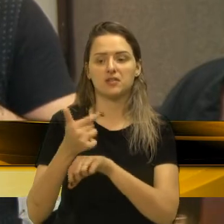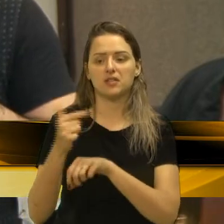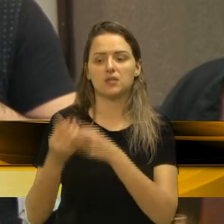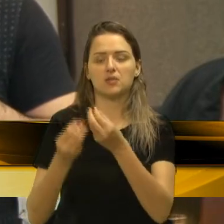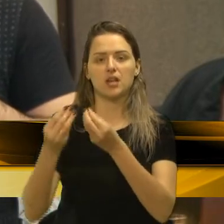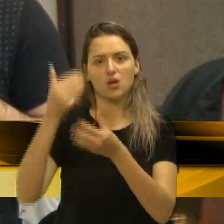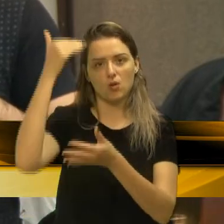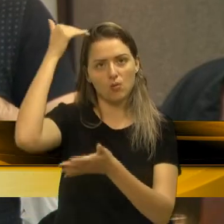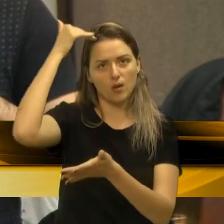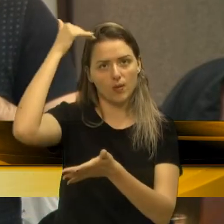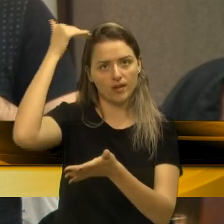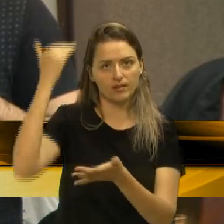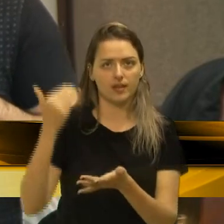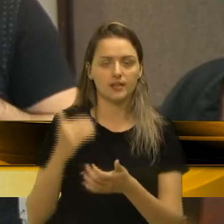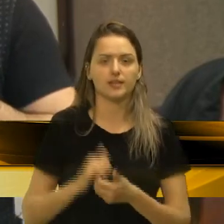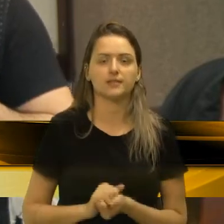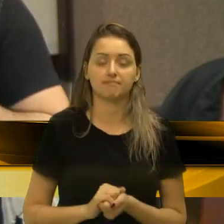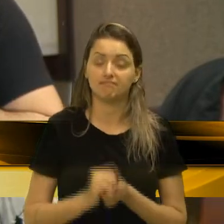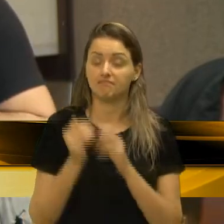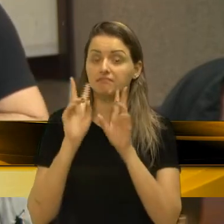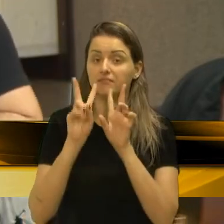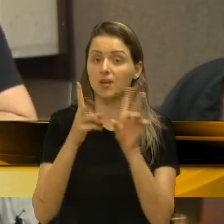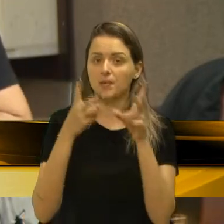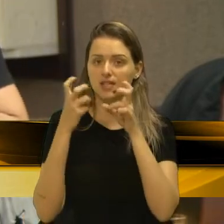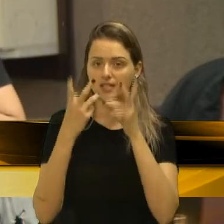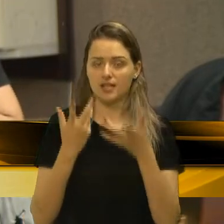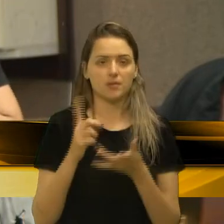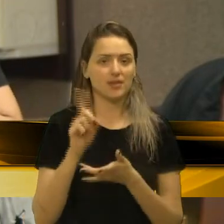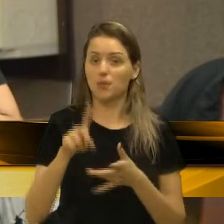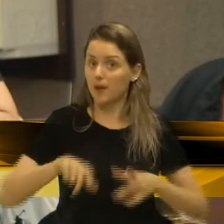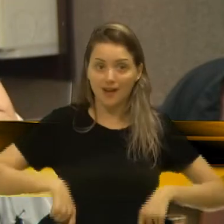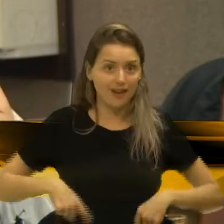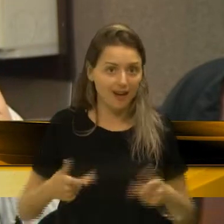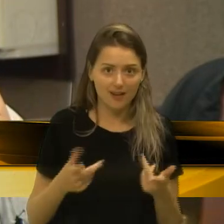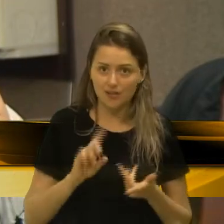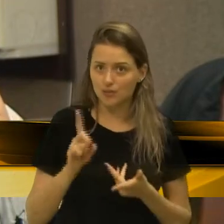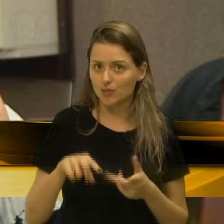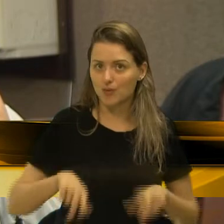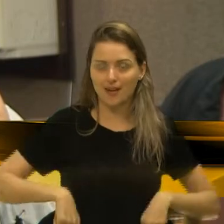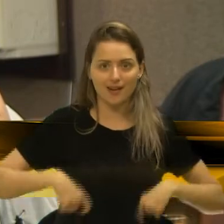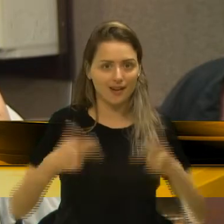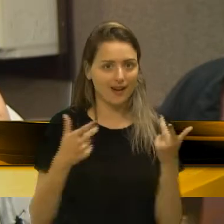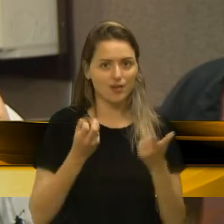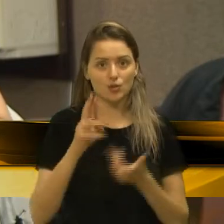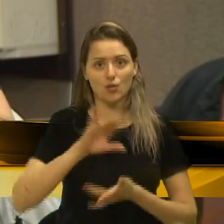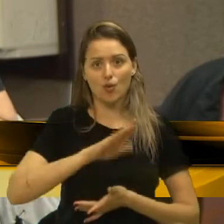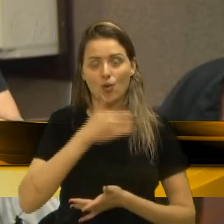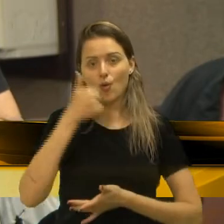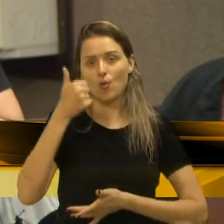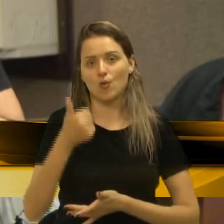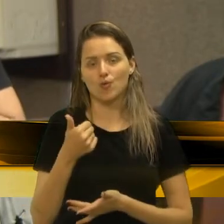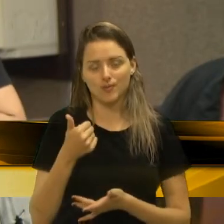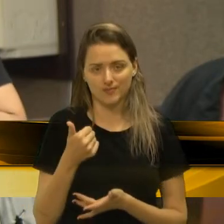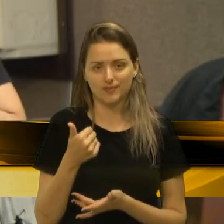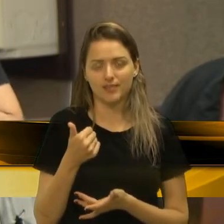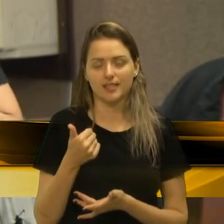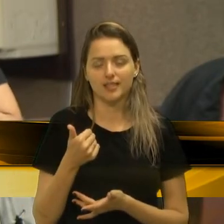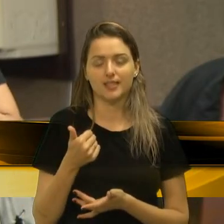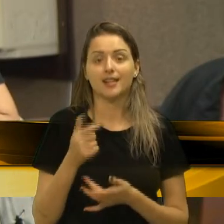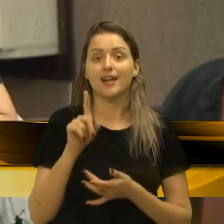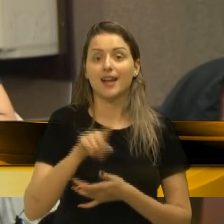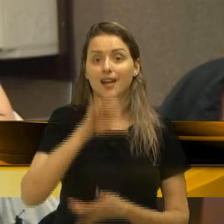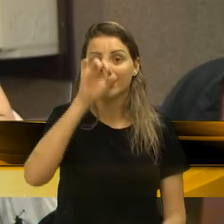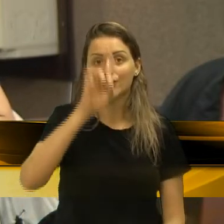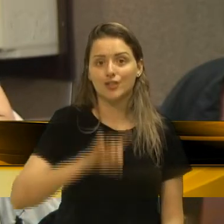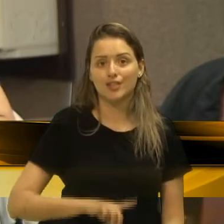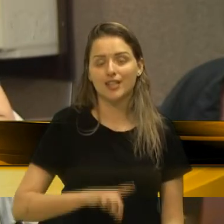comportar. Vejam, não são custos, não são privilégios, não são regalias, são